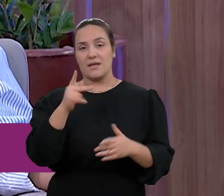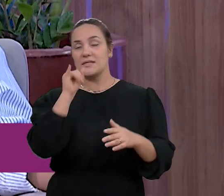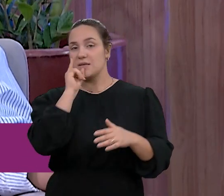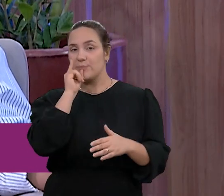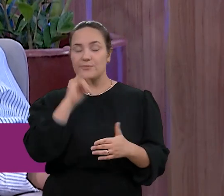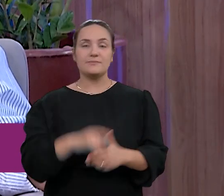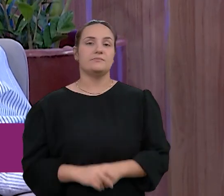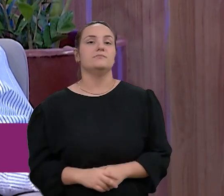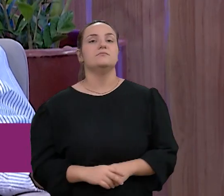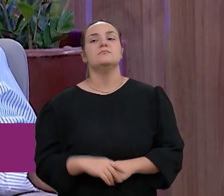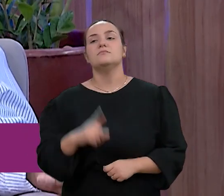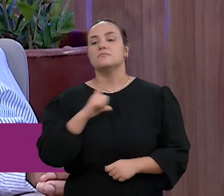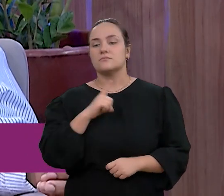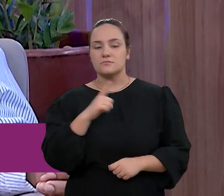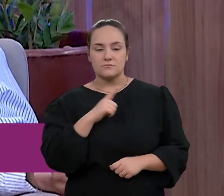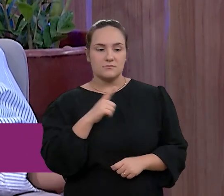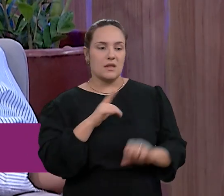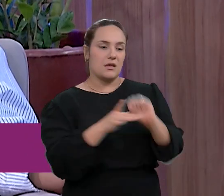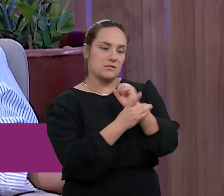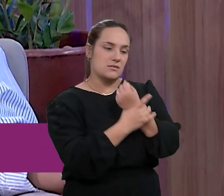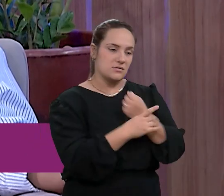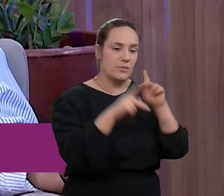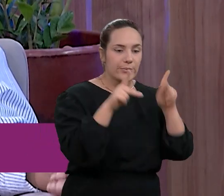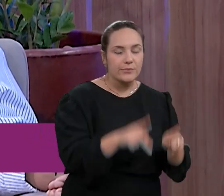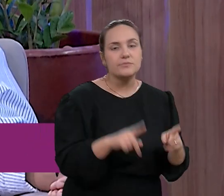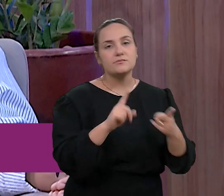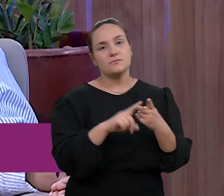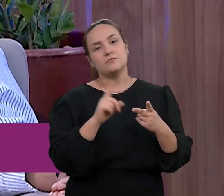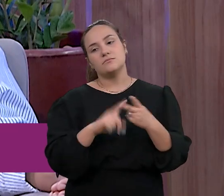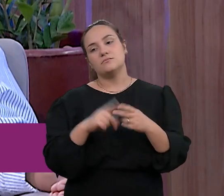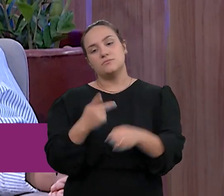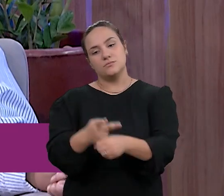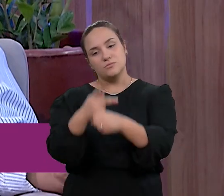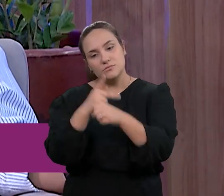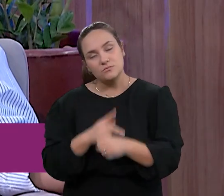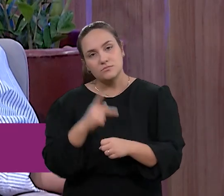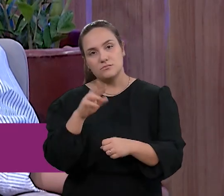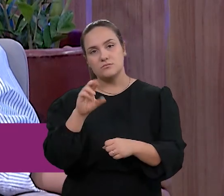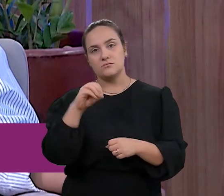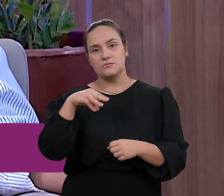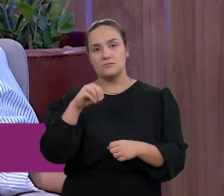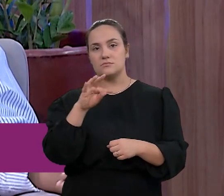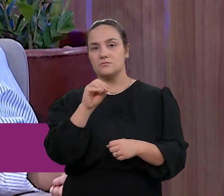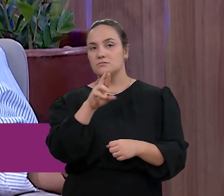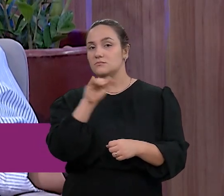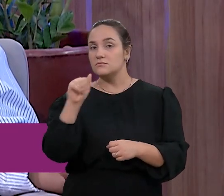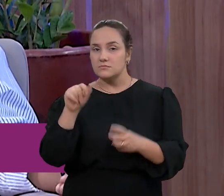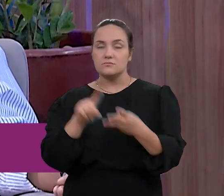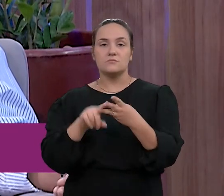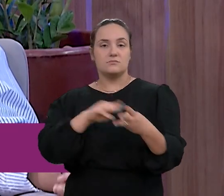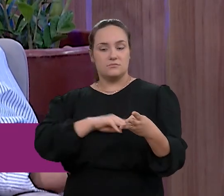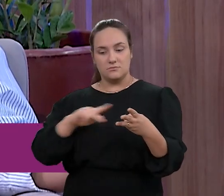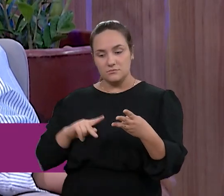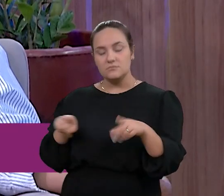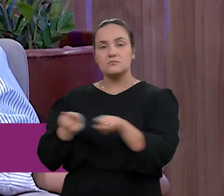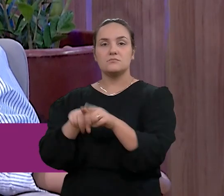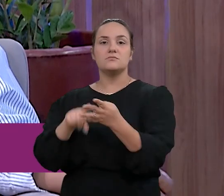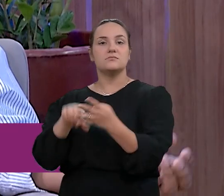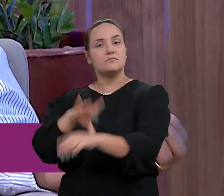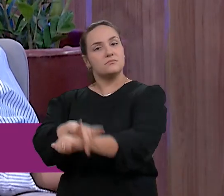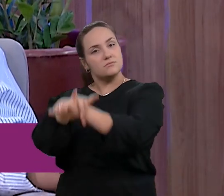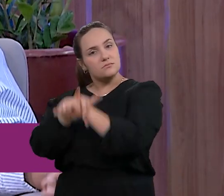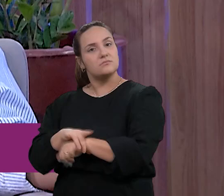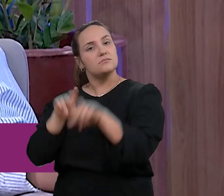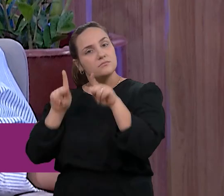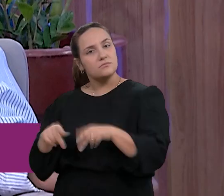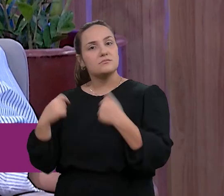caso aqui os diferentes órgãos de Segurança Pública os órgãos da promotoria do Ministério Público eh e mesmo da Defensoria